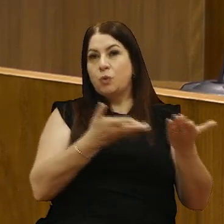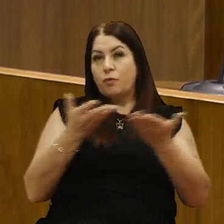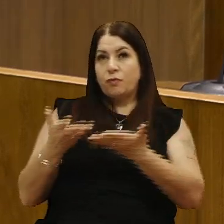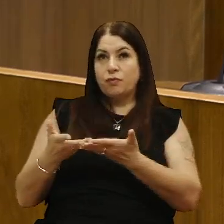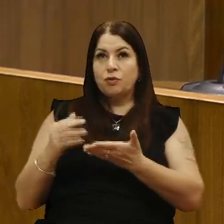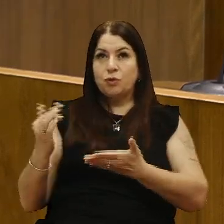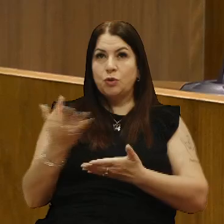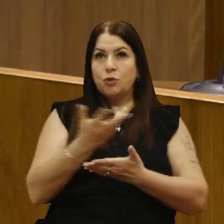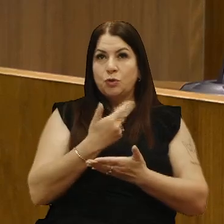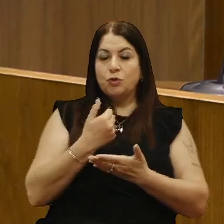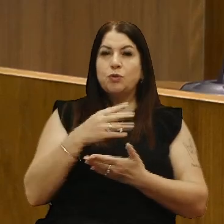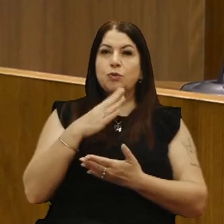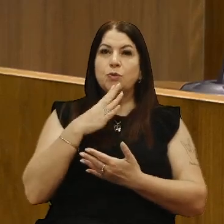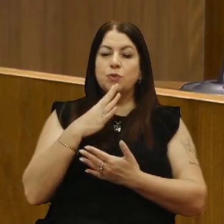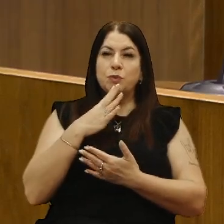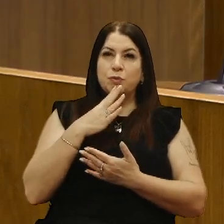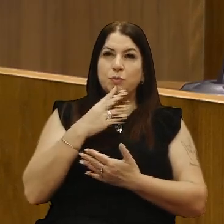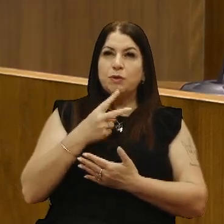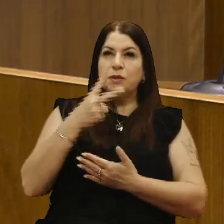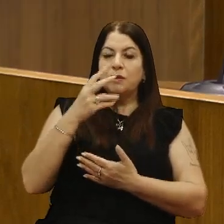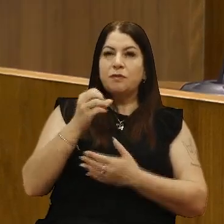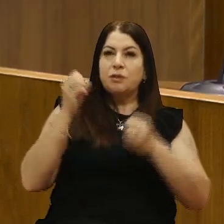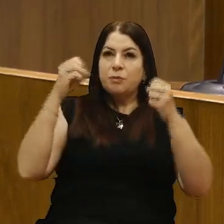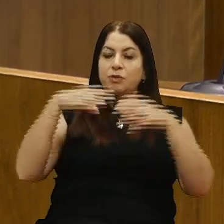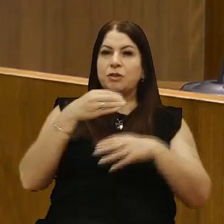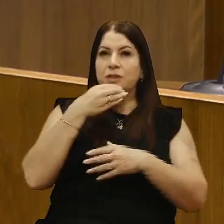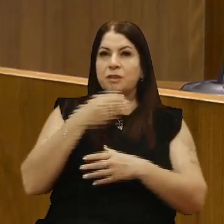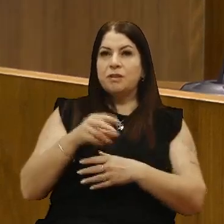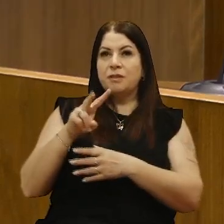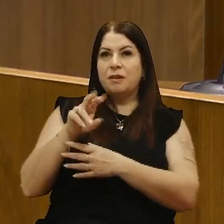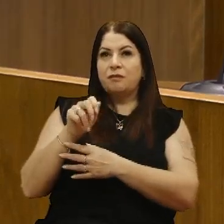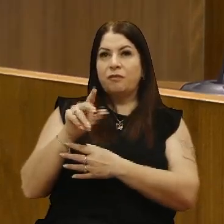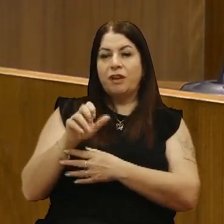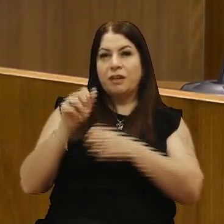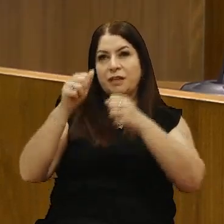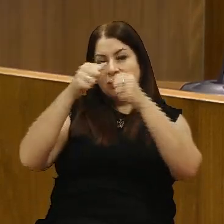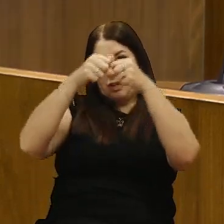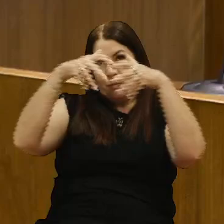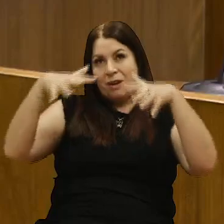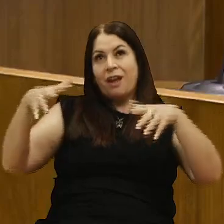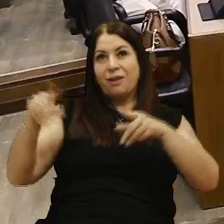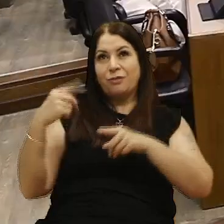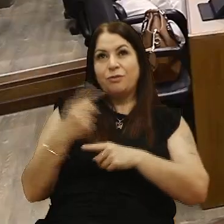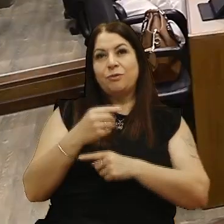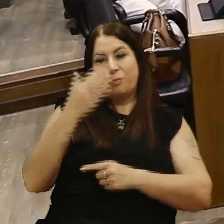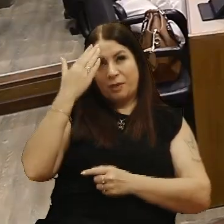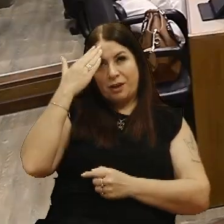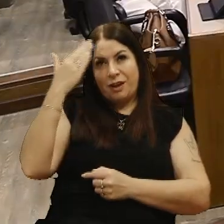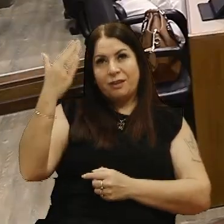que todos venham conhecer a 20ª Magia de Natal no Vale Iluminado. Muito obrigada.